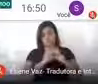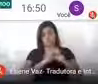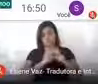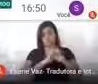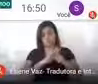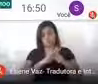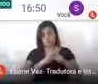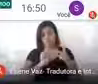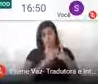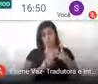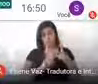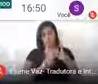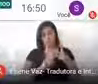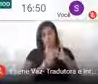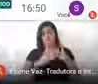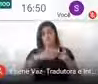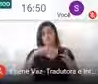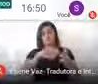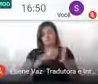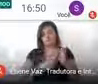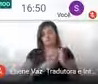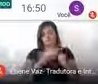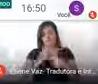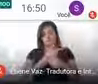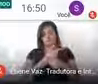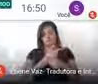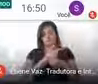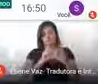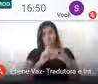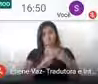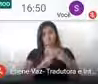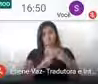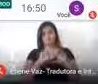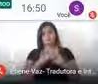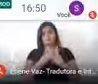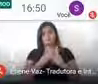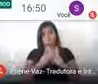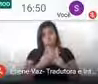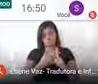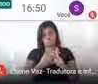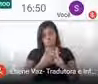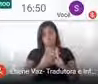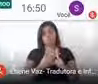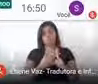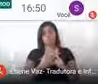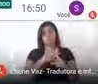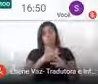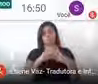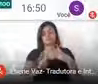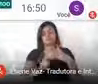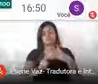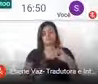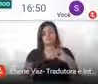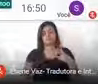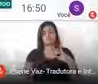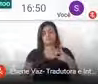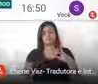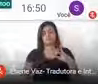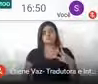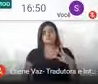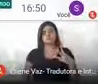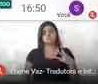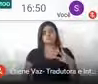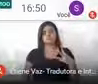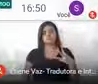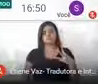semântico-lexical e questionário sociolinguístico. nas comunidades indígenas,